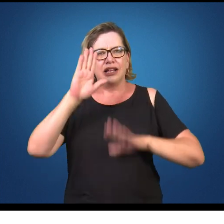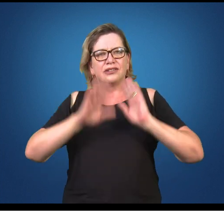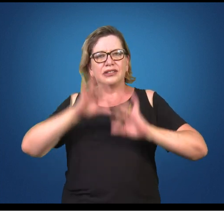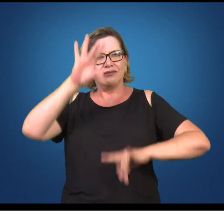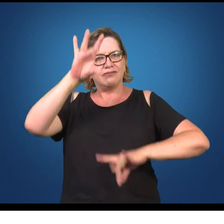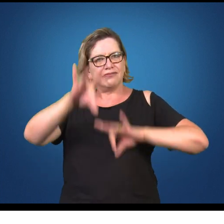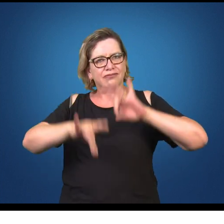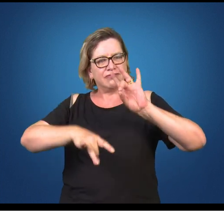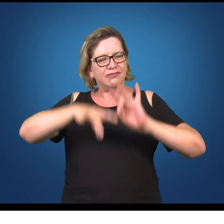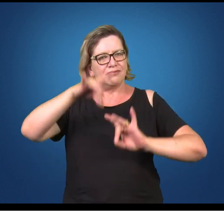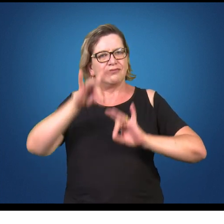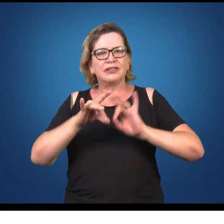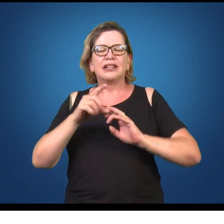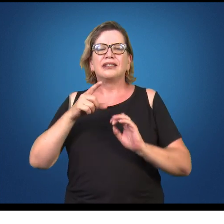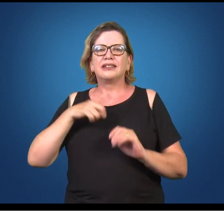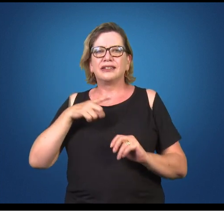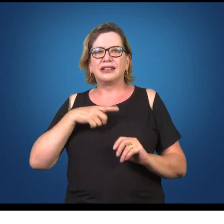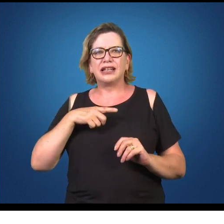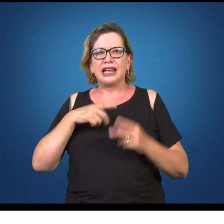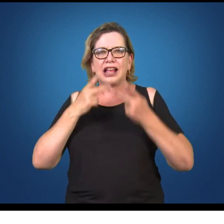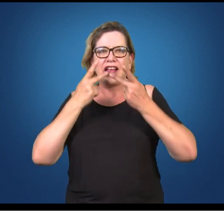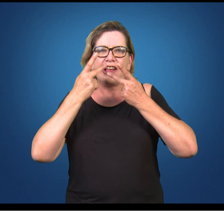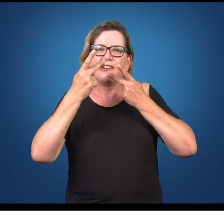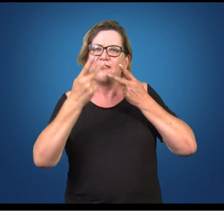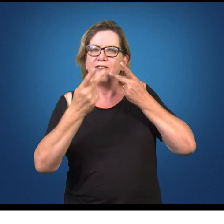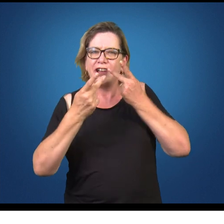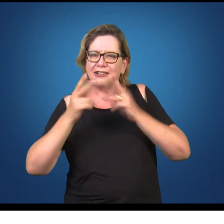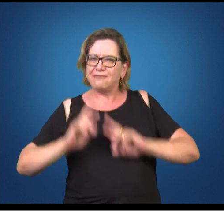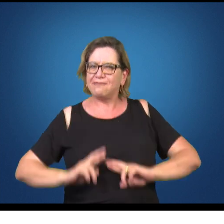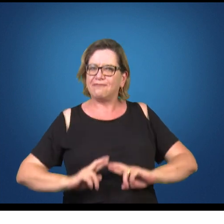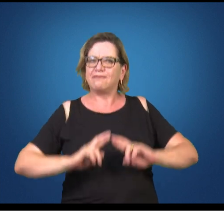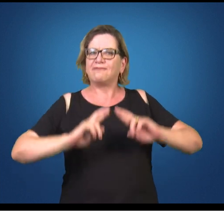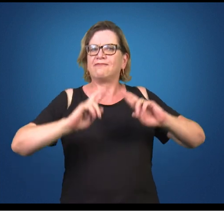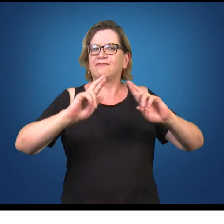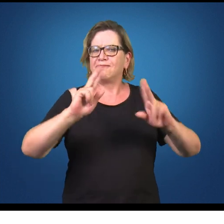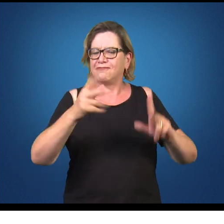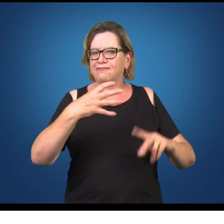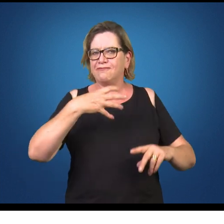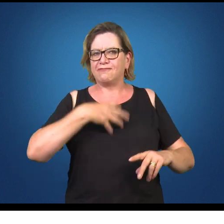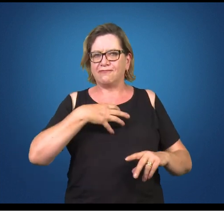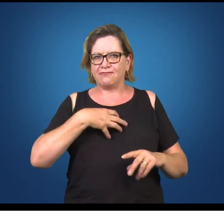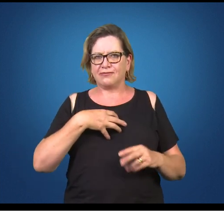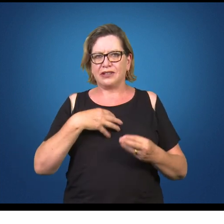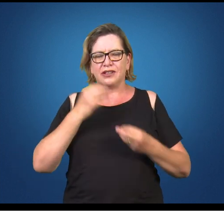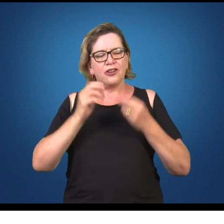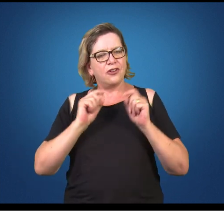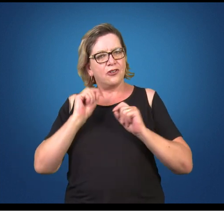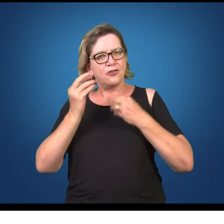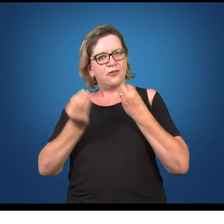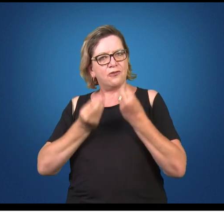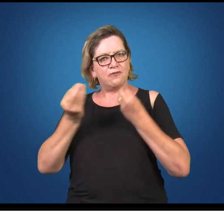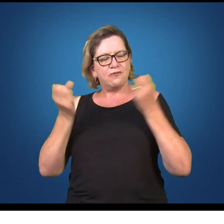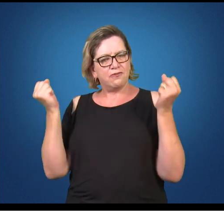por exemplo, trabalha a questão das falas, das diferentes formas de falar a mesma coisa e Sim. que